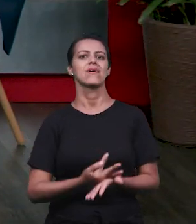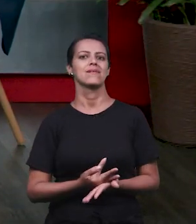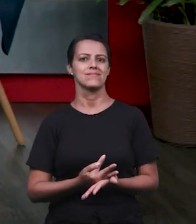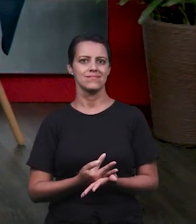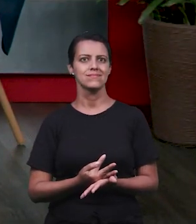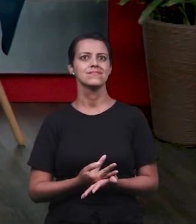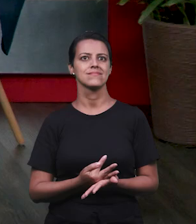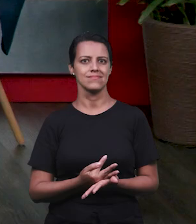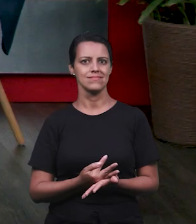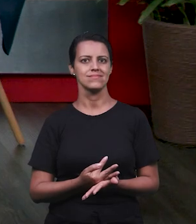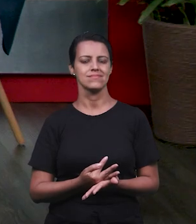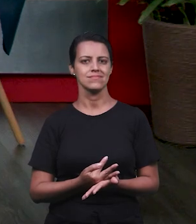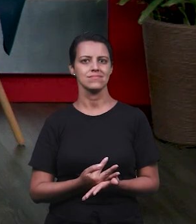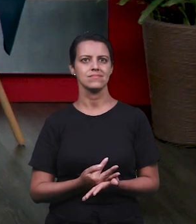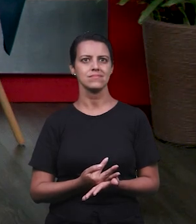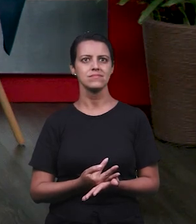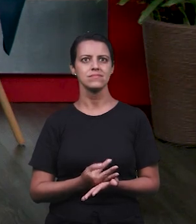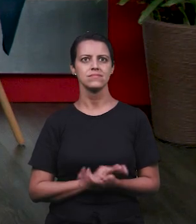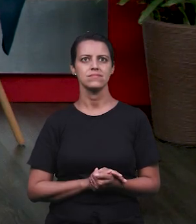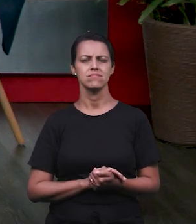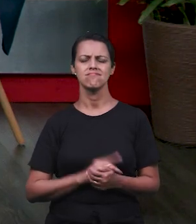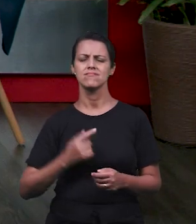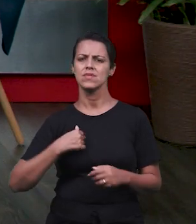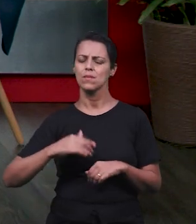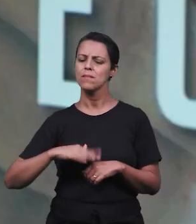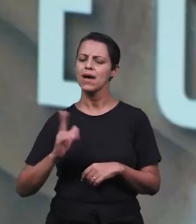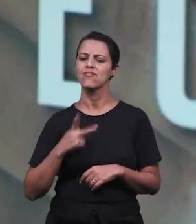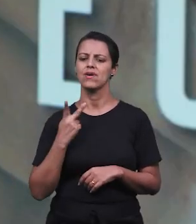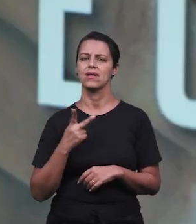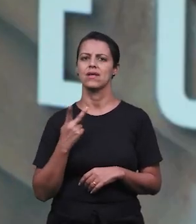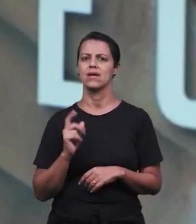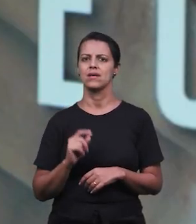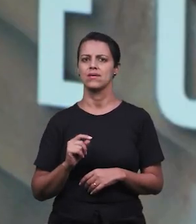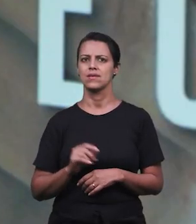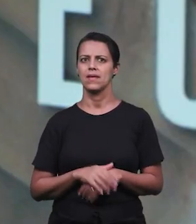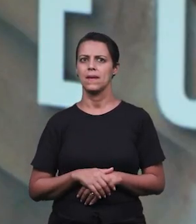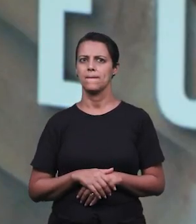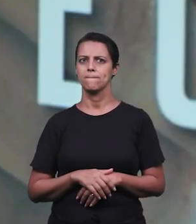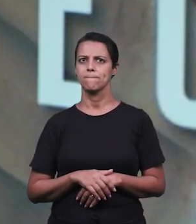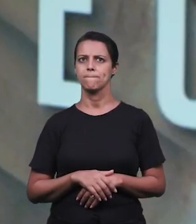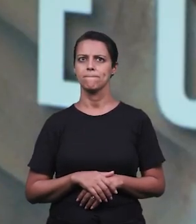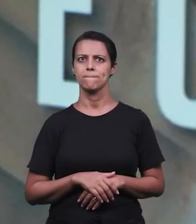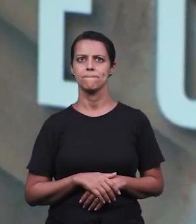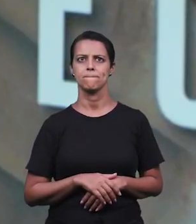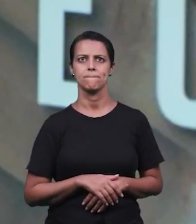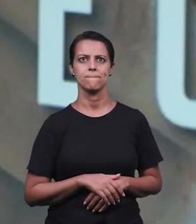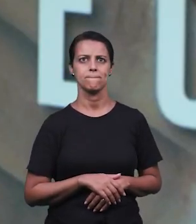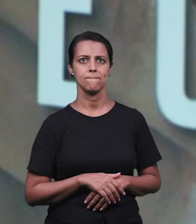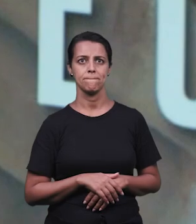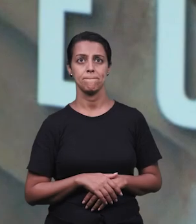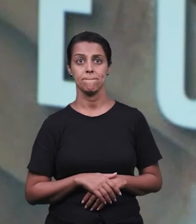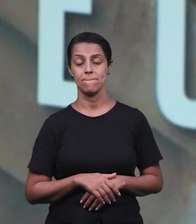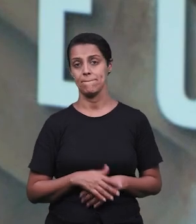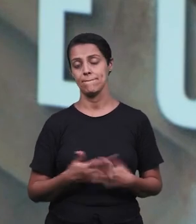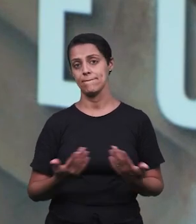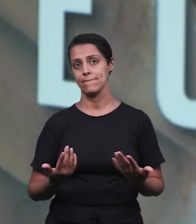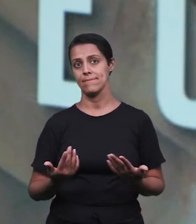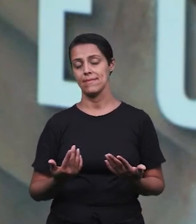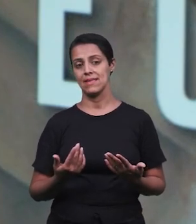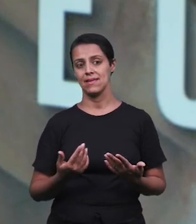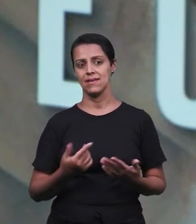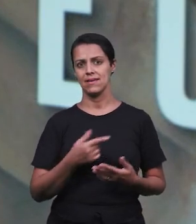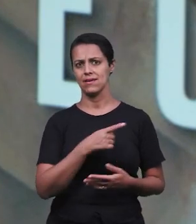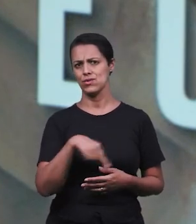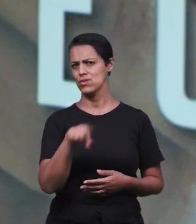pecado. Mas, vou avançar mais um pouquinho. Olha, os pastores,